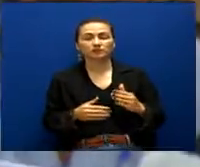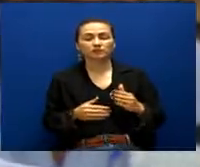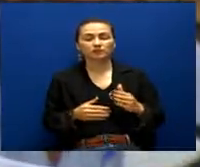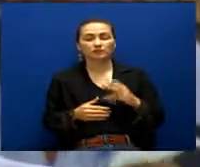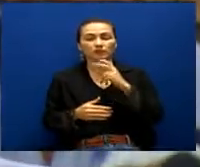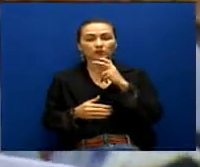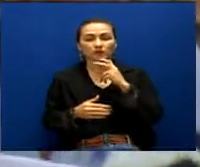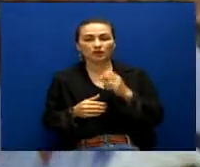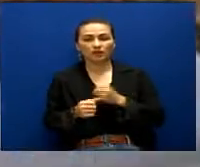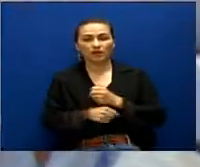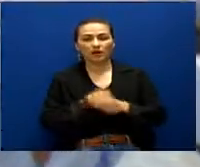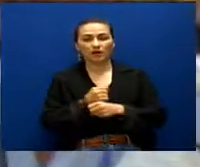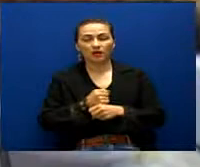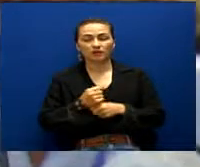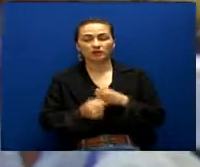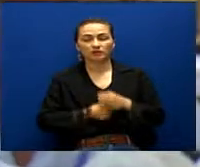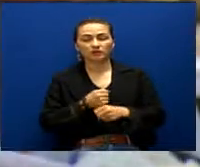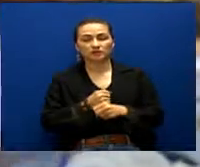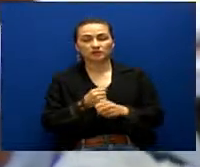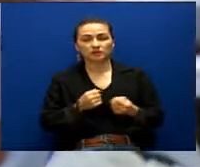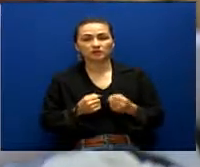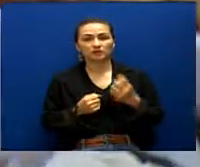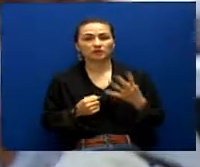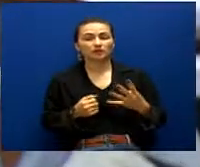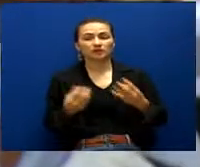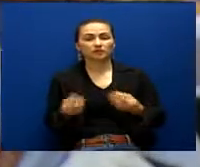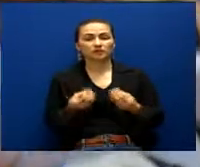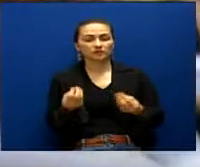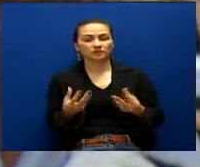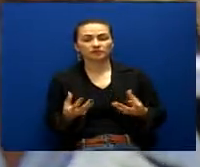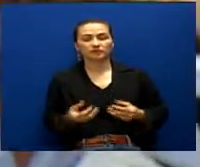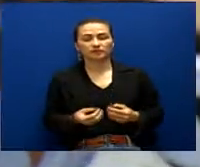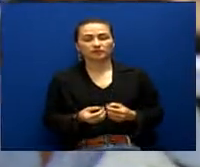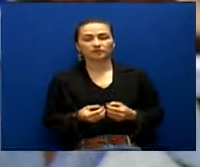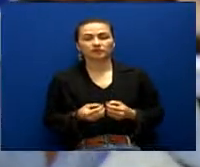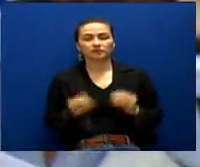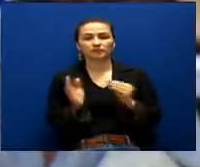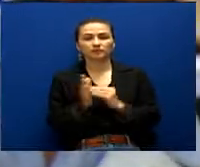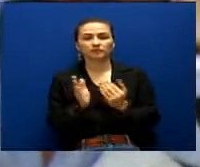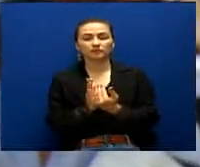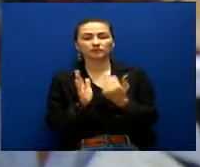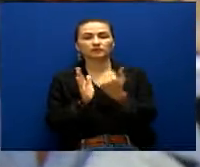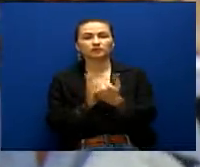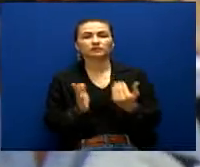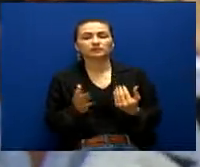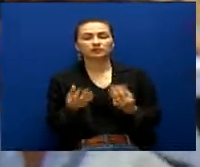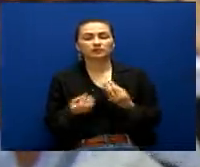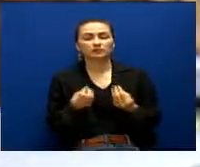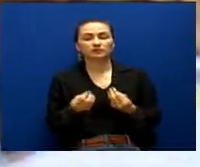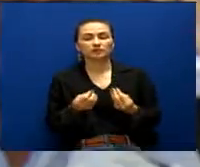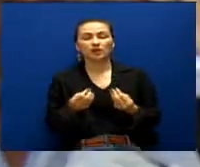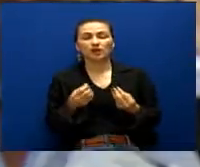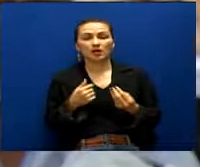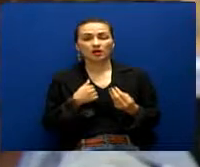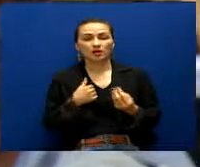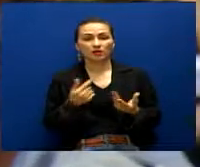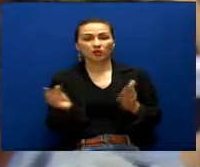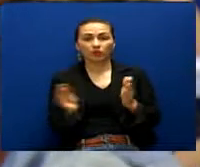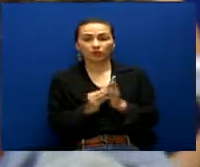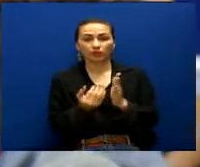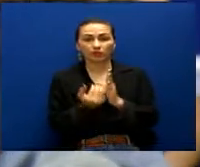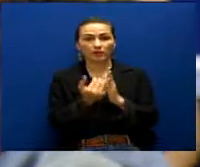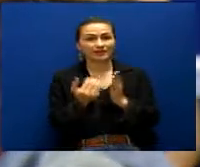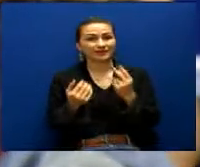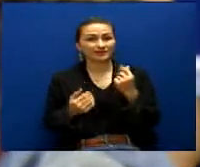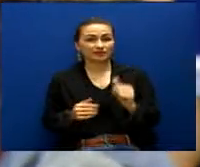erro, sim, no PPA. A mudança pode ser feita através das emendas, que eu propus 11 emendas para tentar